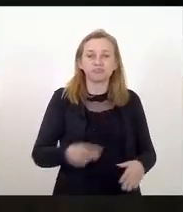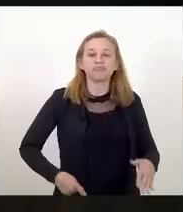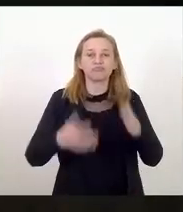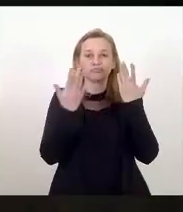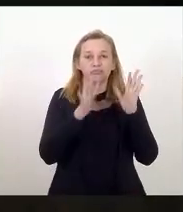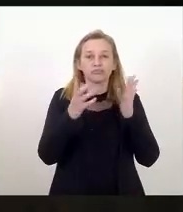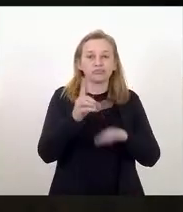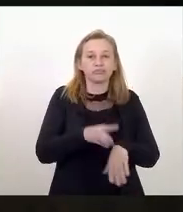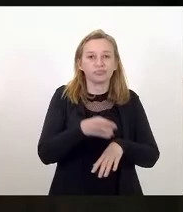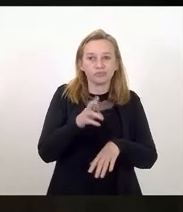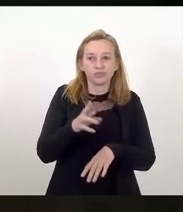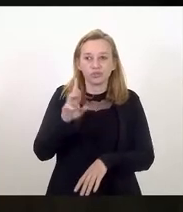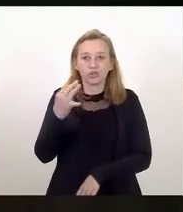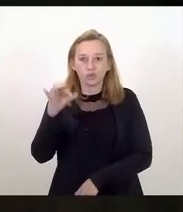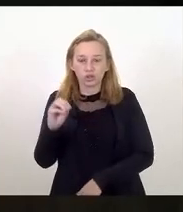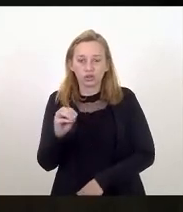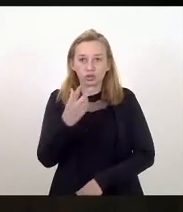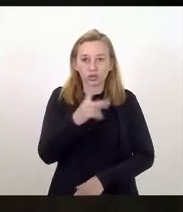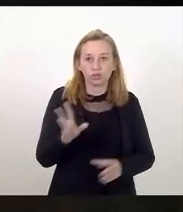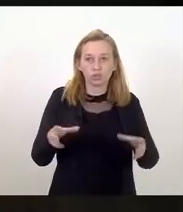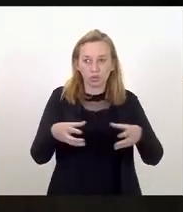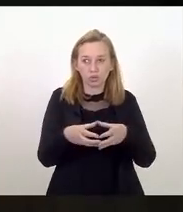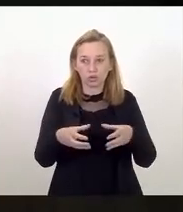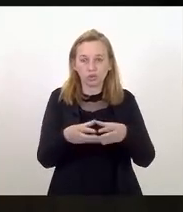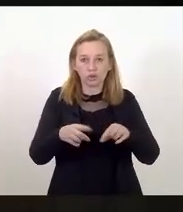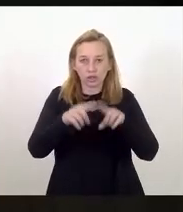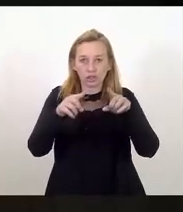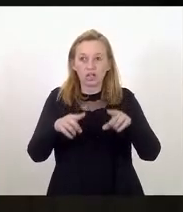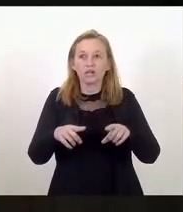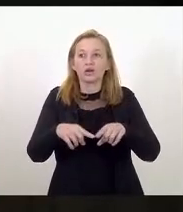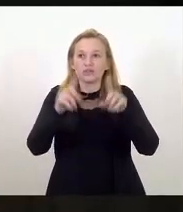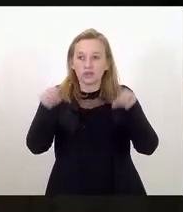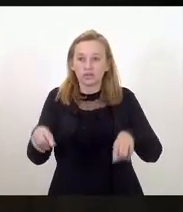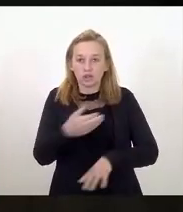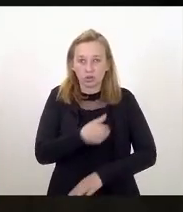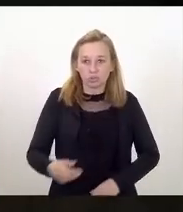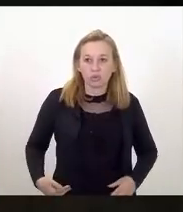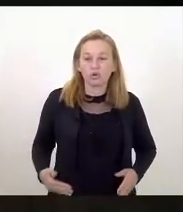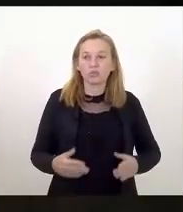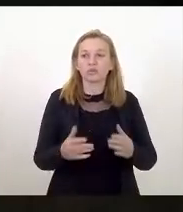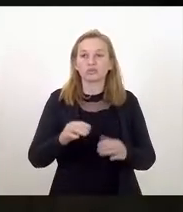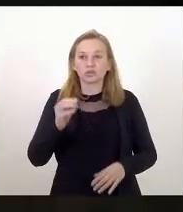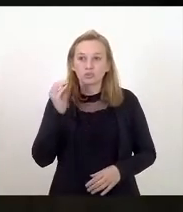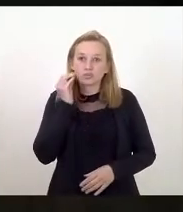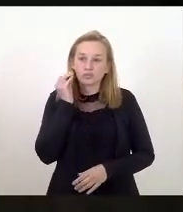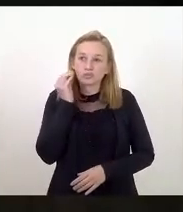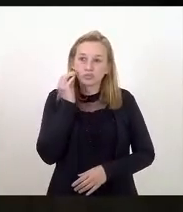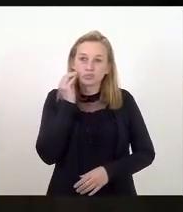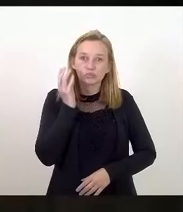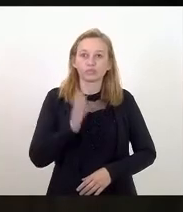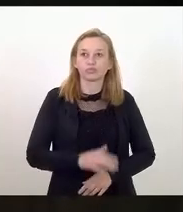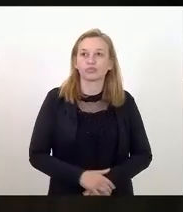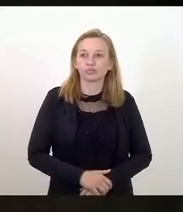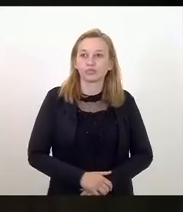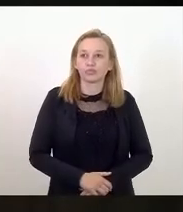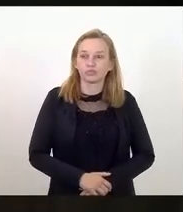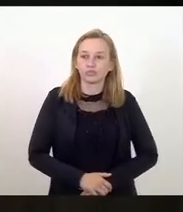Rodrigo e toda a sua equipe e toda a Defensoria por essa oportunidade de escrever a história